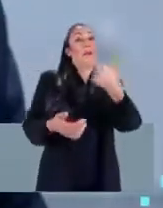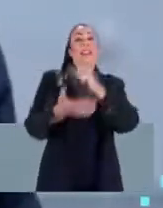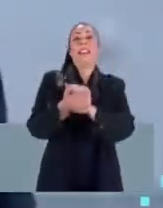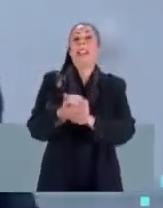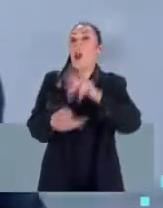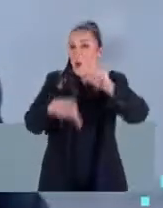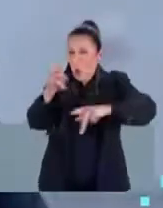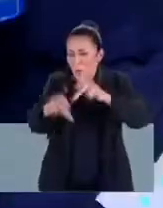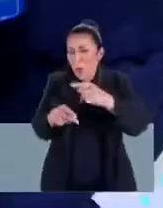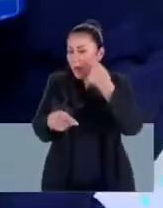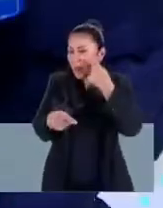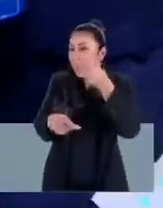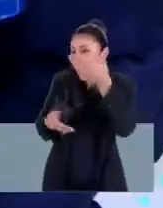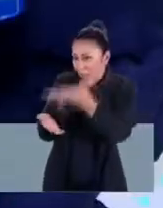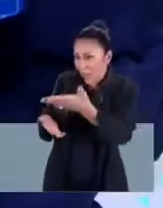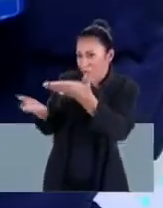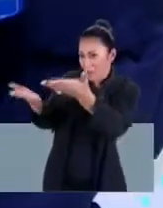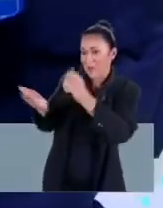te assiste agora.